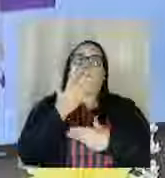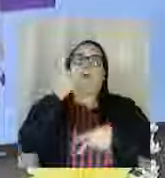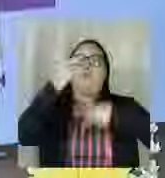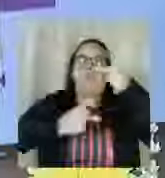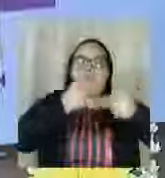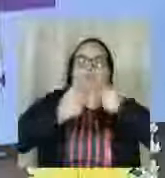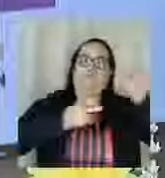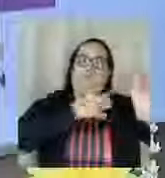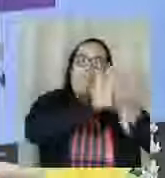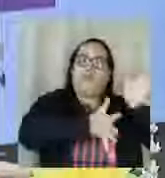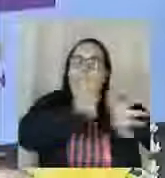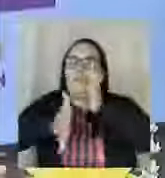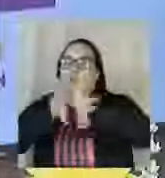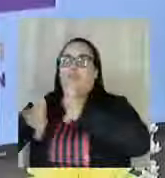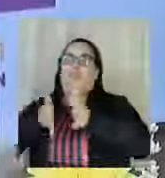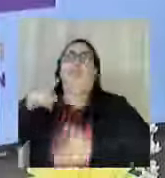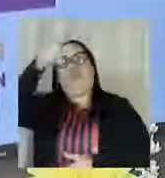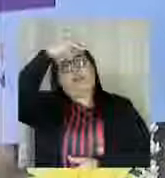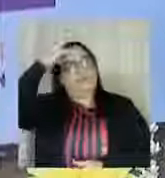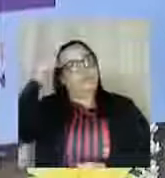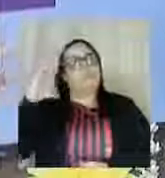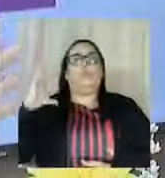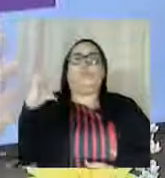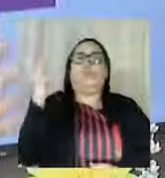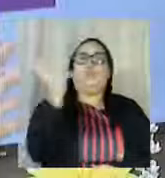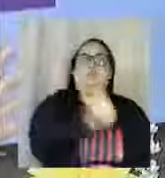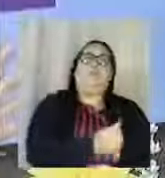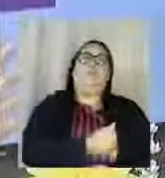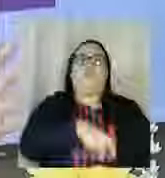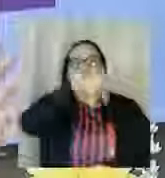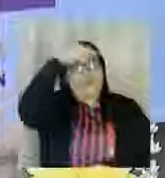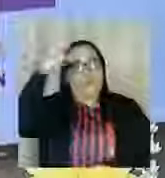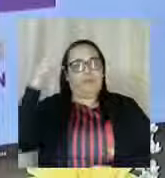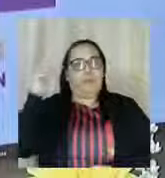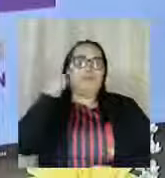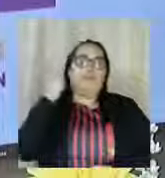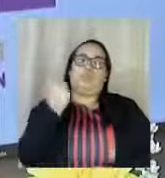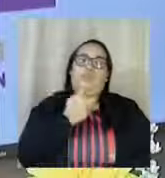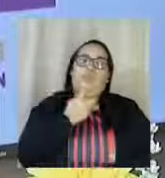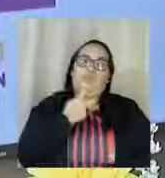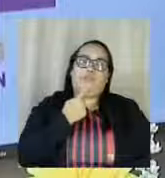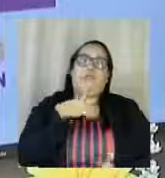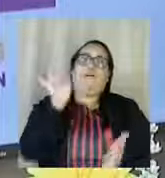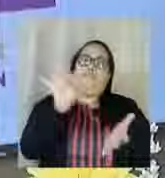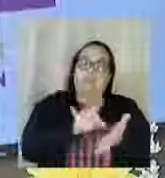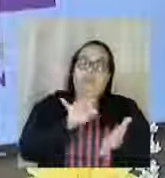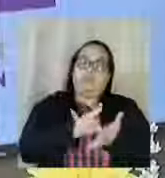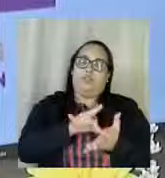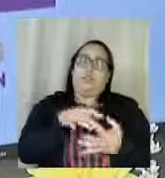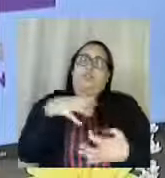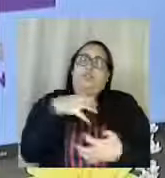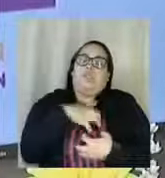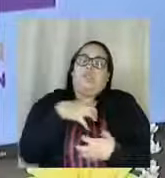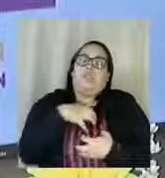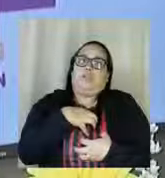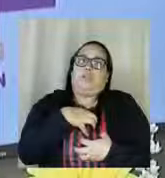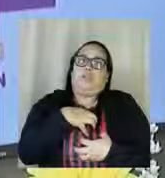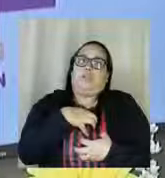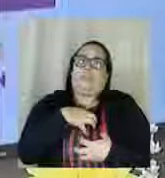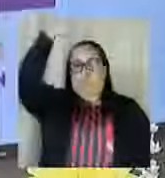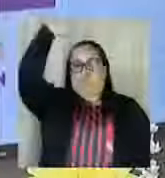falada, para que a pessoa surda realmente possa se sentir cidadão.